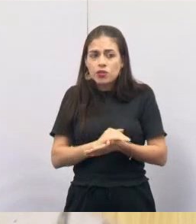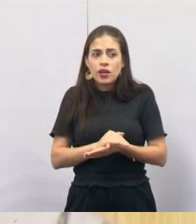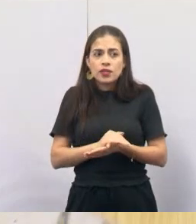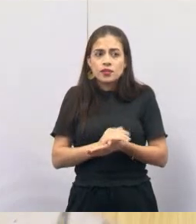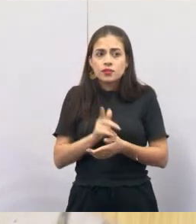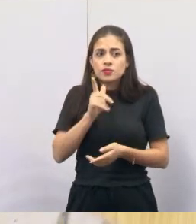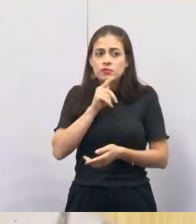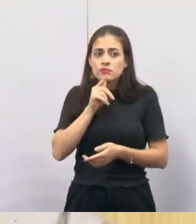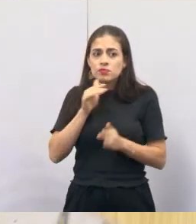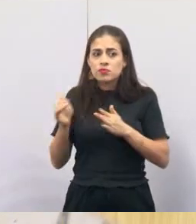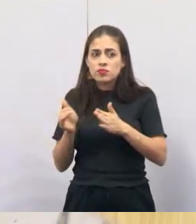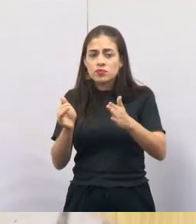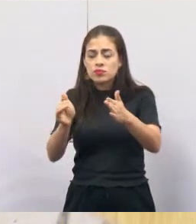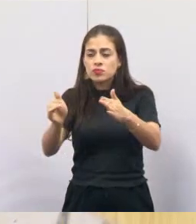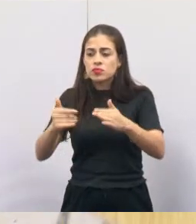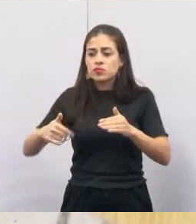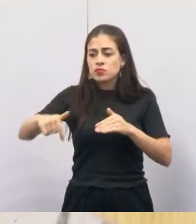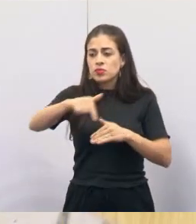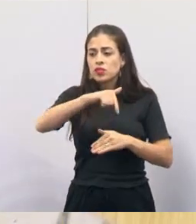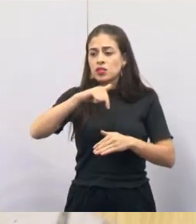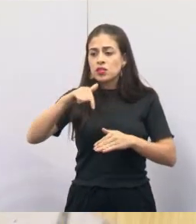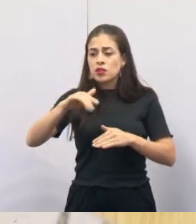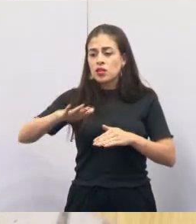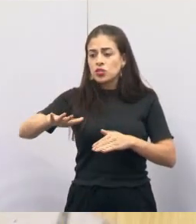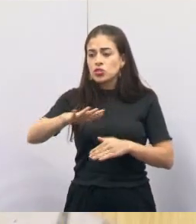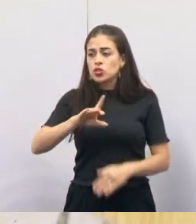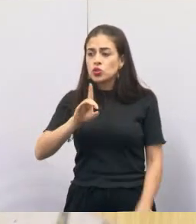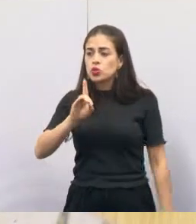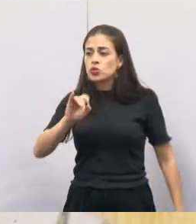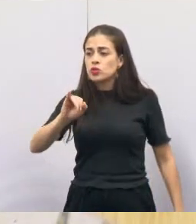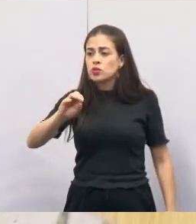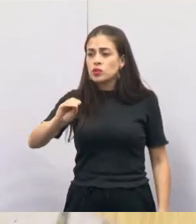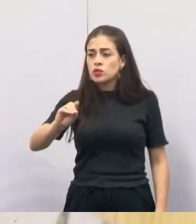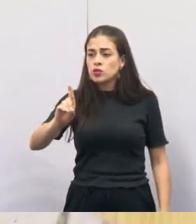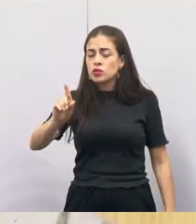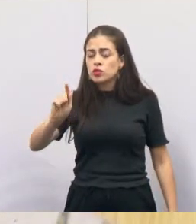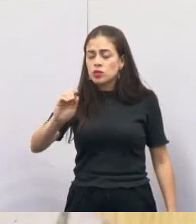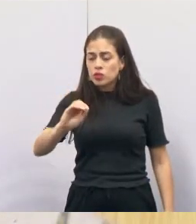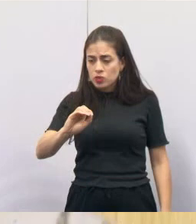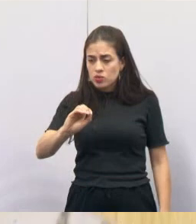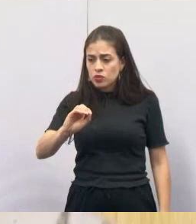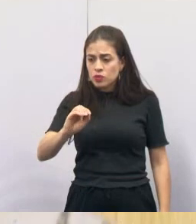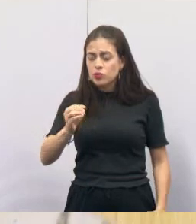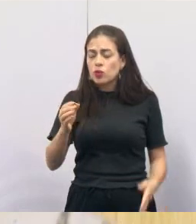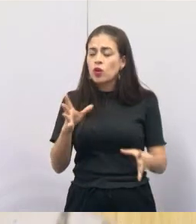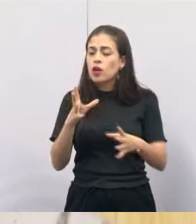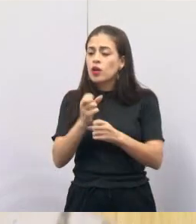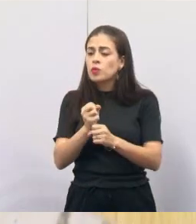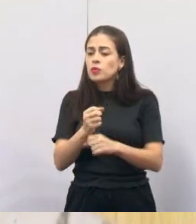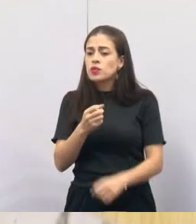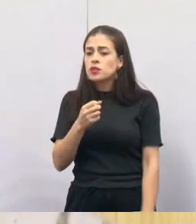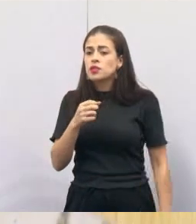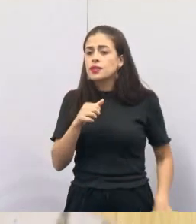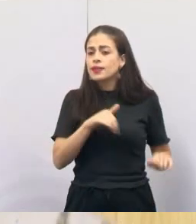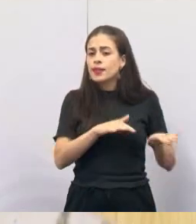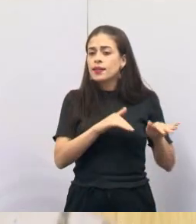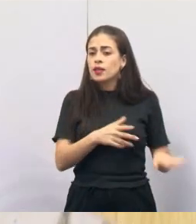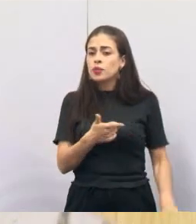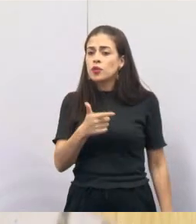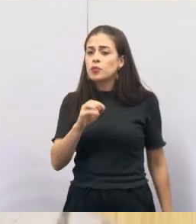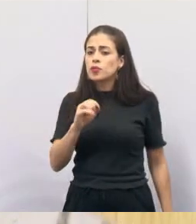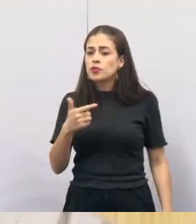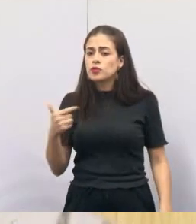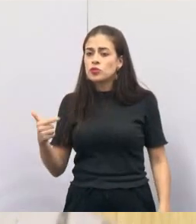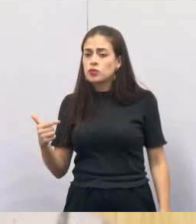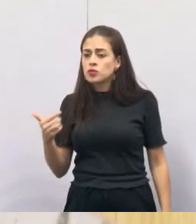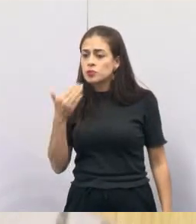a região da Avenida Diogo Fontes, com previsão de conclusão em setembro de 2022, permitindo a abertura